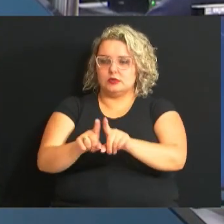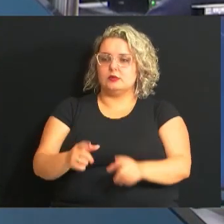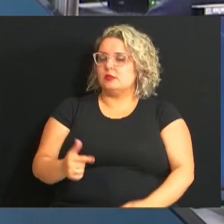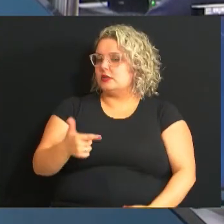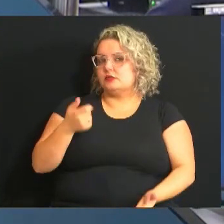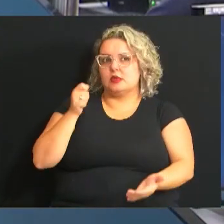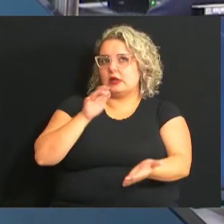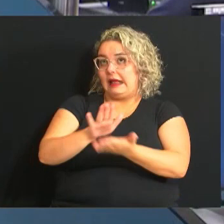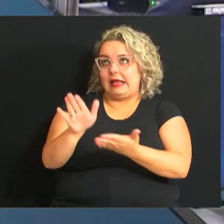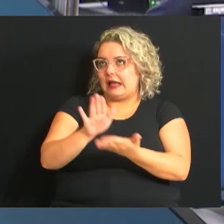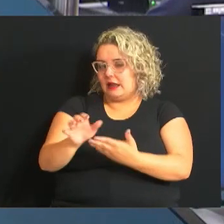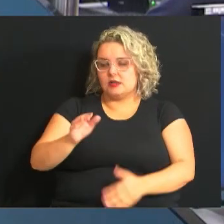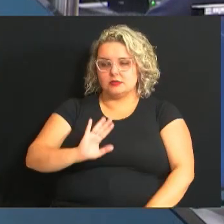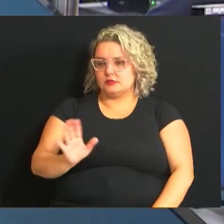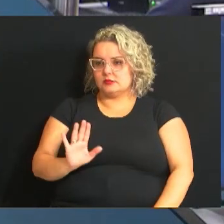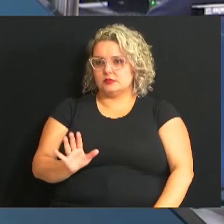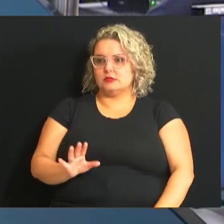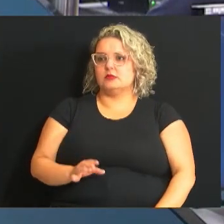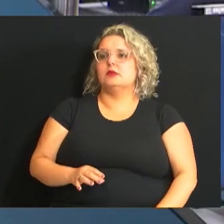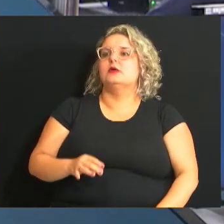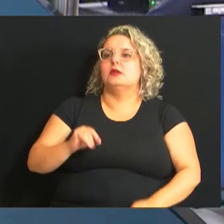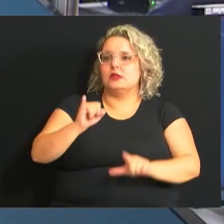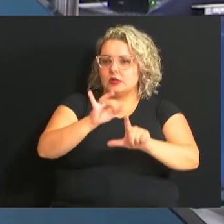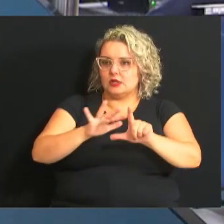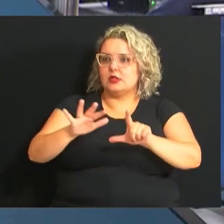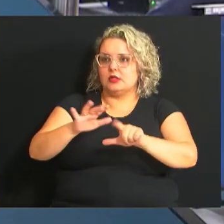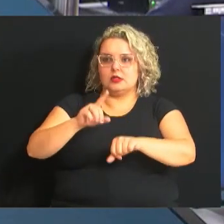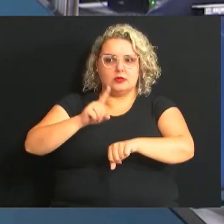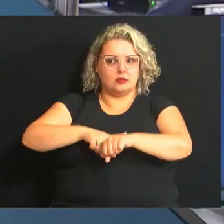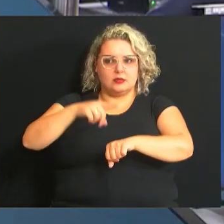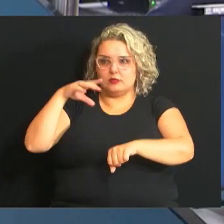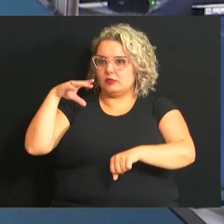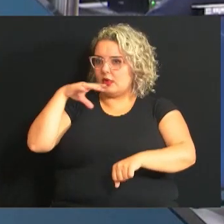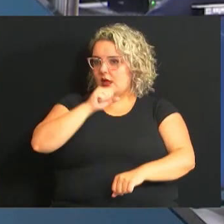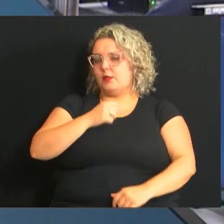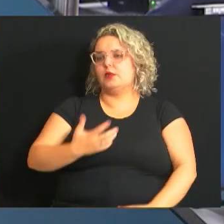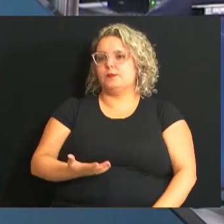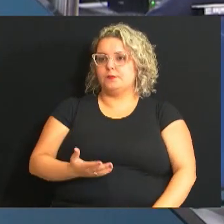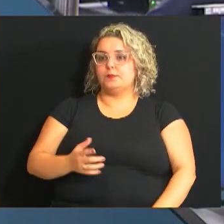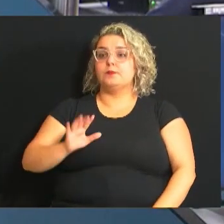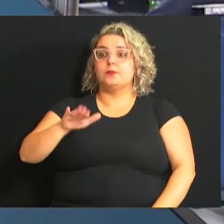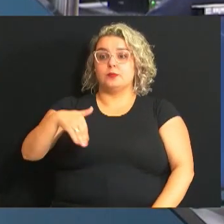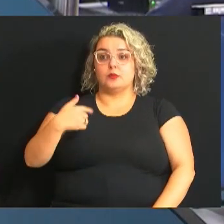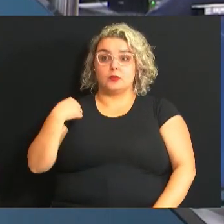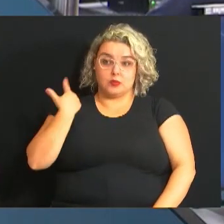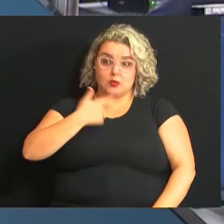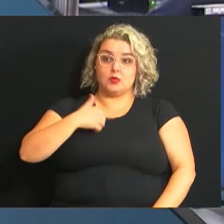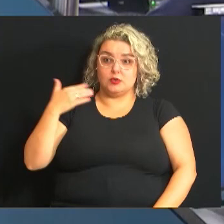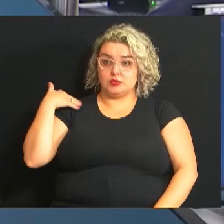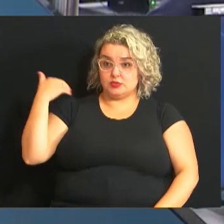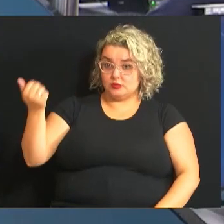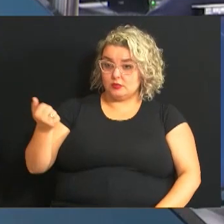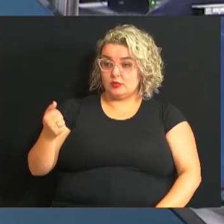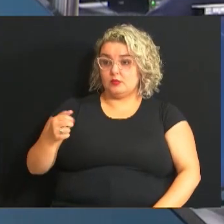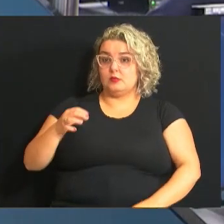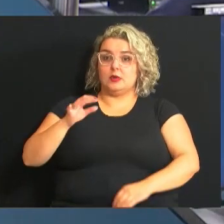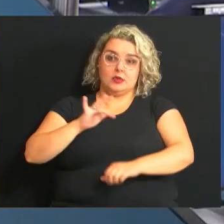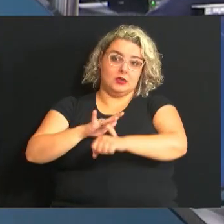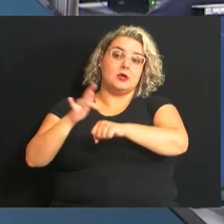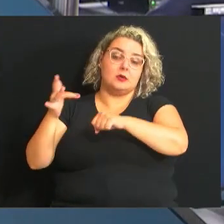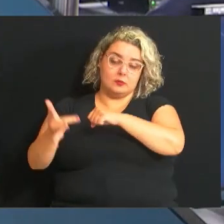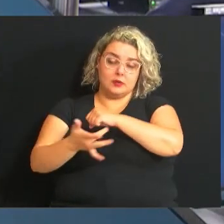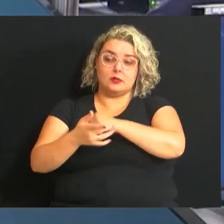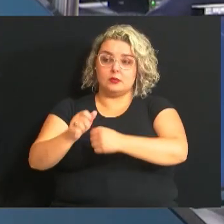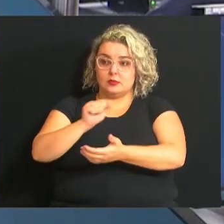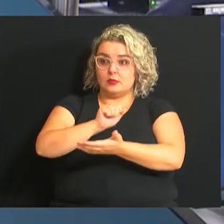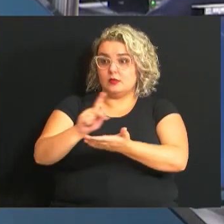que chegam em tempo real. As né? imagens chegam em tempo real. A partir do momento que nós fomos acionados, né, pela rede social, né, pelo aplicativo, melhor